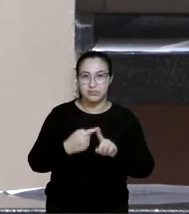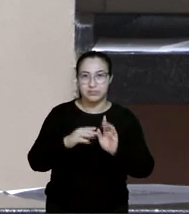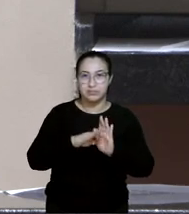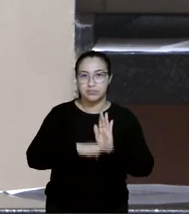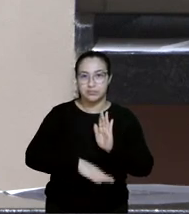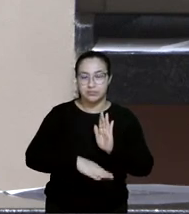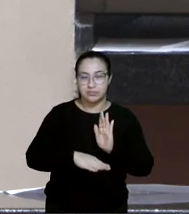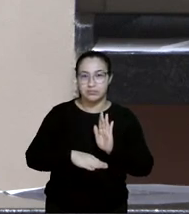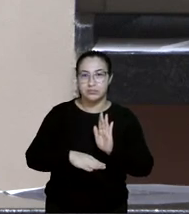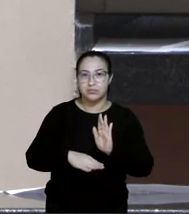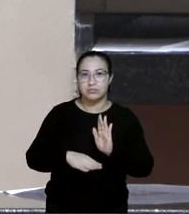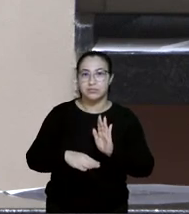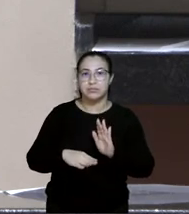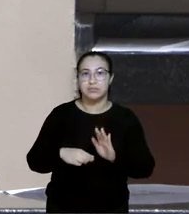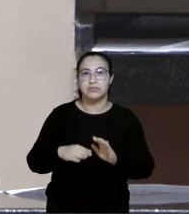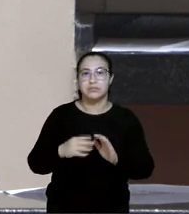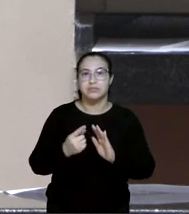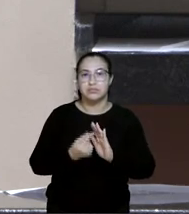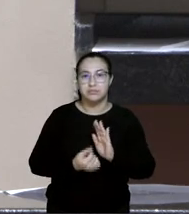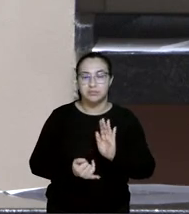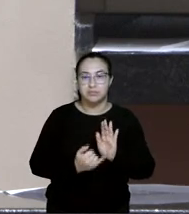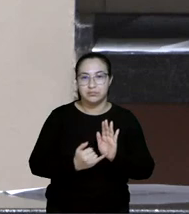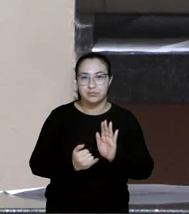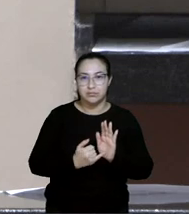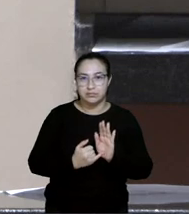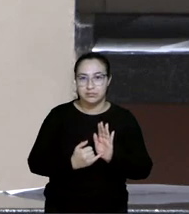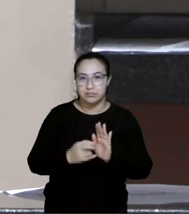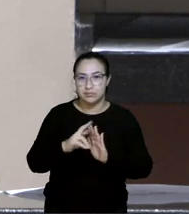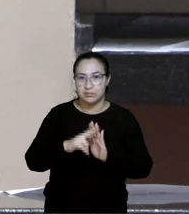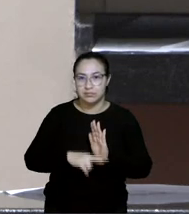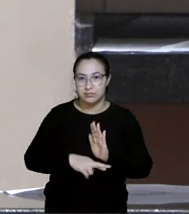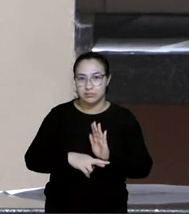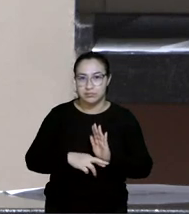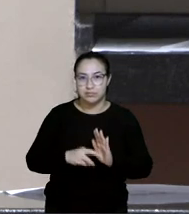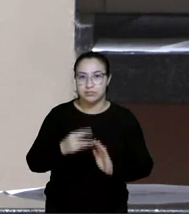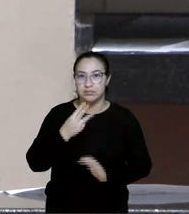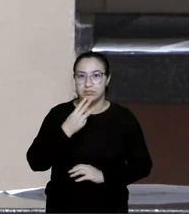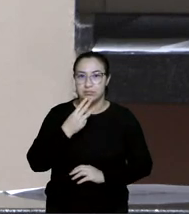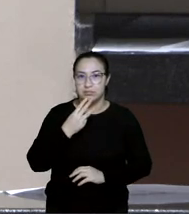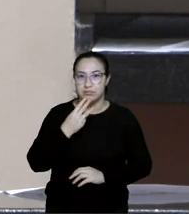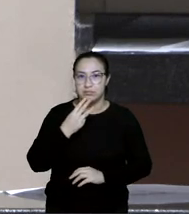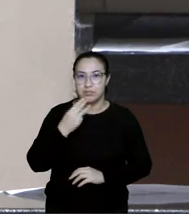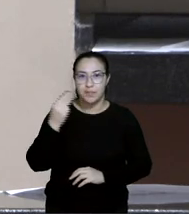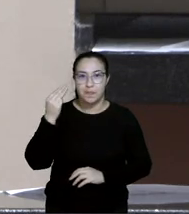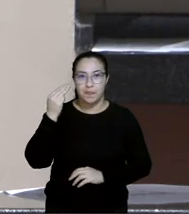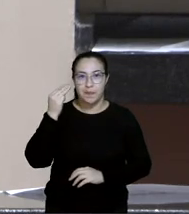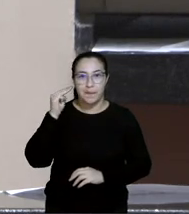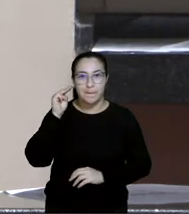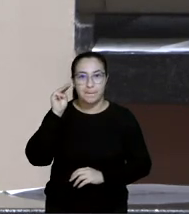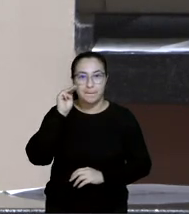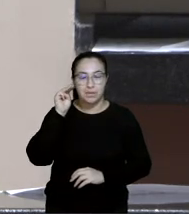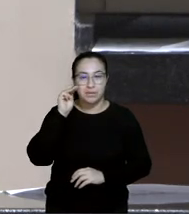parecer favorável da Comissão de Finanças e Tributação sobre a relatoria do deputado Marcos Vieira, em discussão.